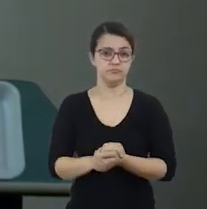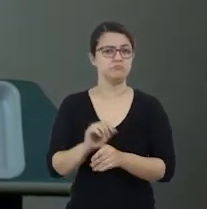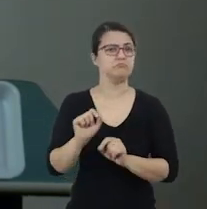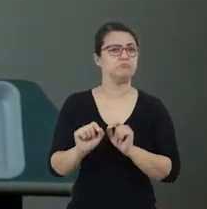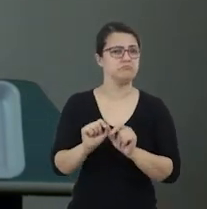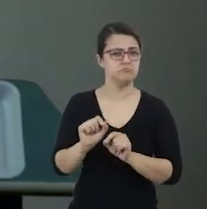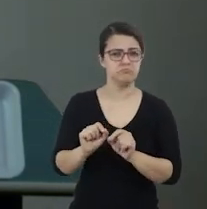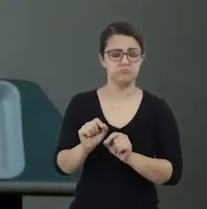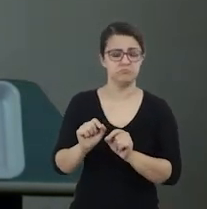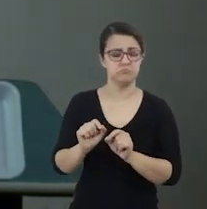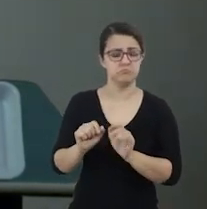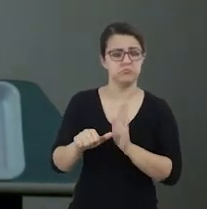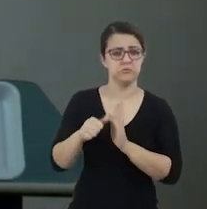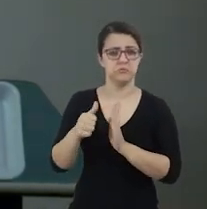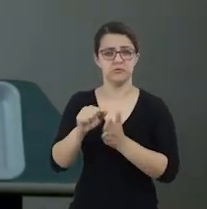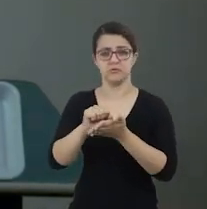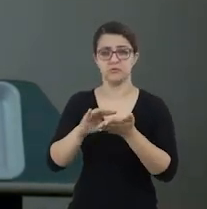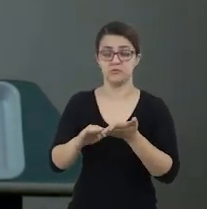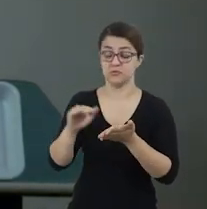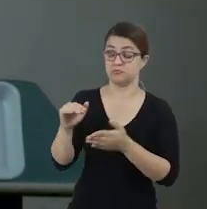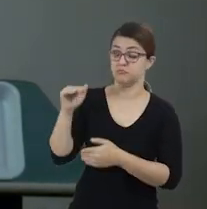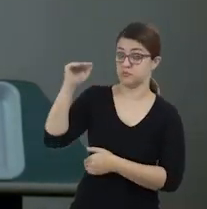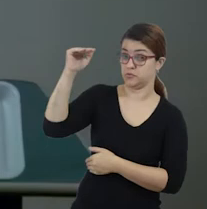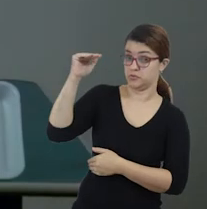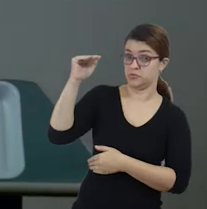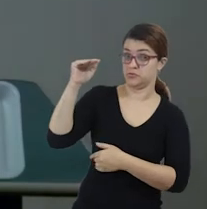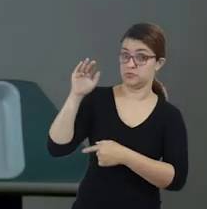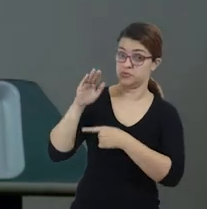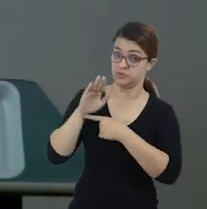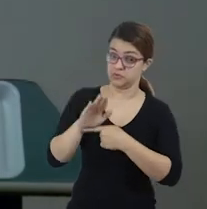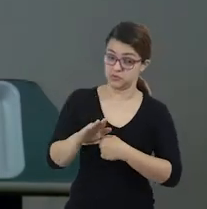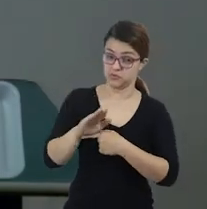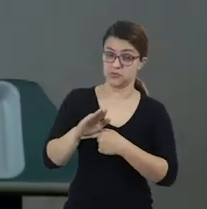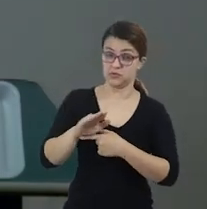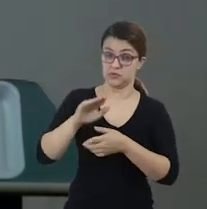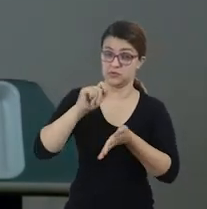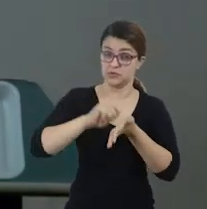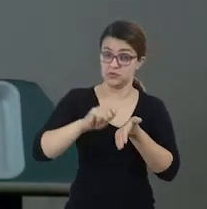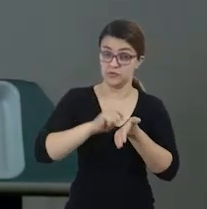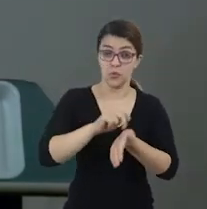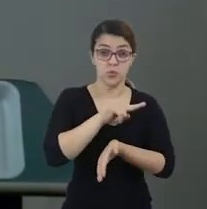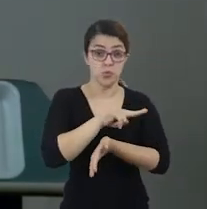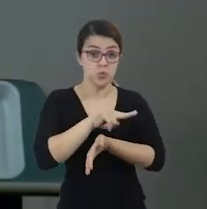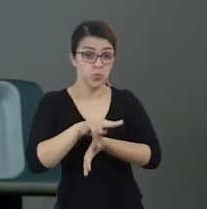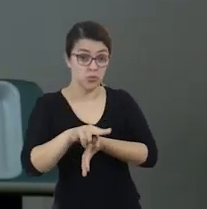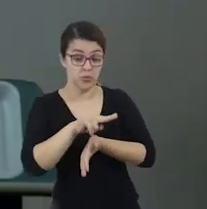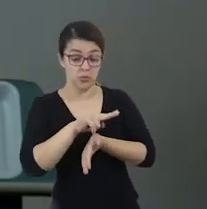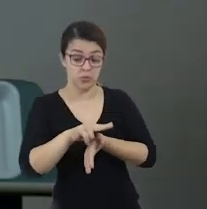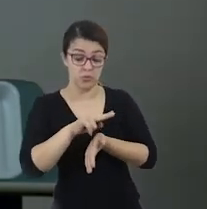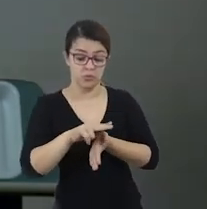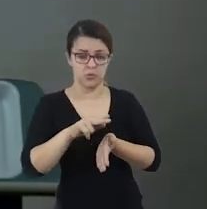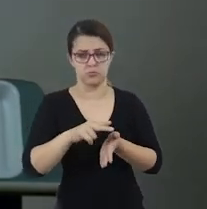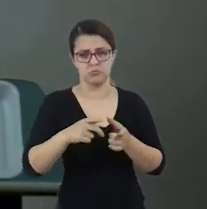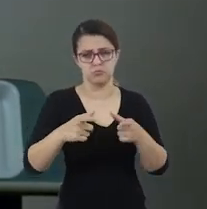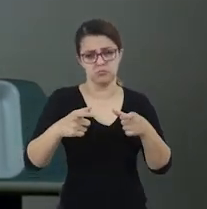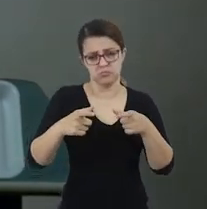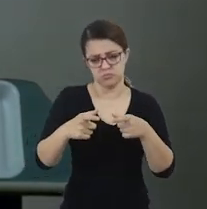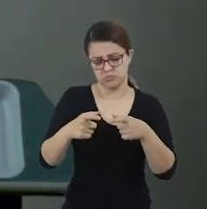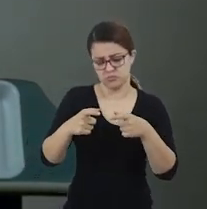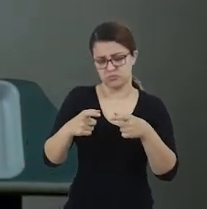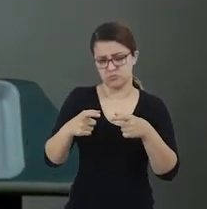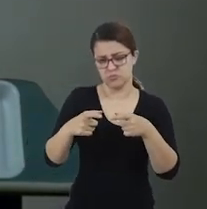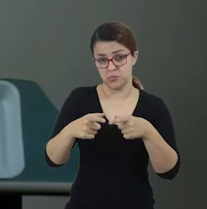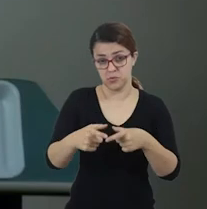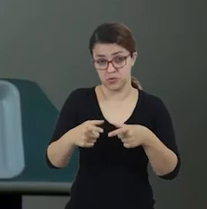adulto deve escrever as letras do nome da criança, que seja num pratinho, numas fichas, pode